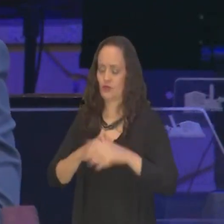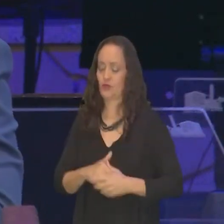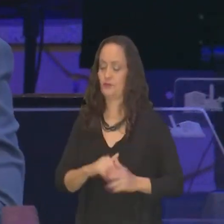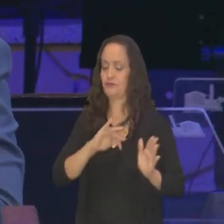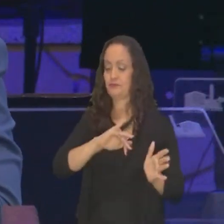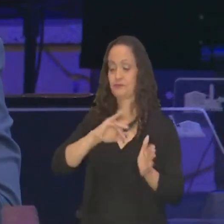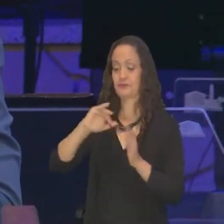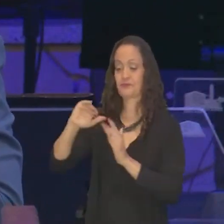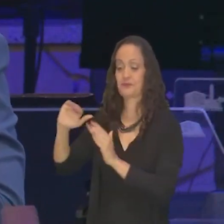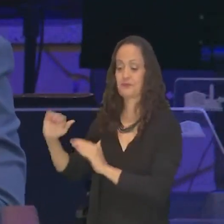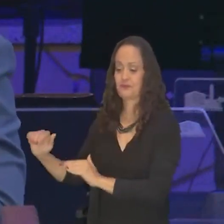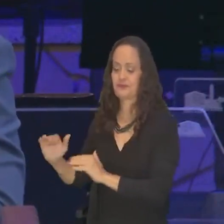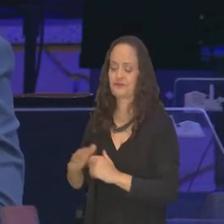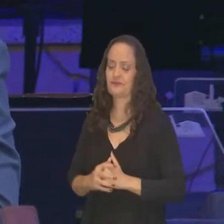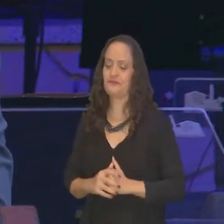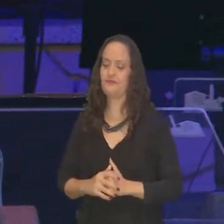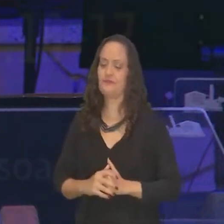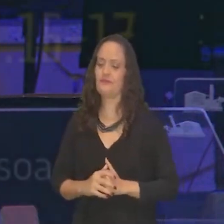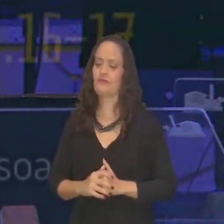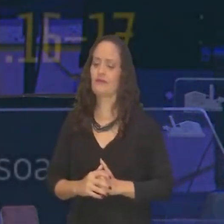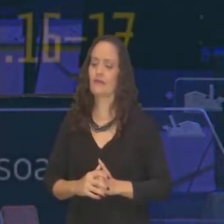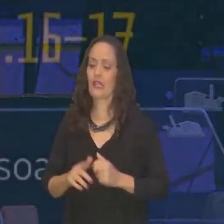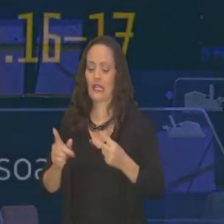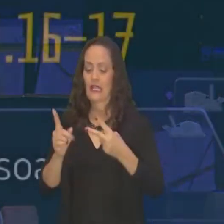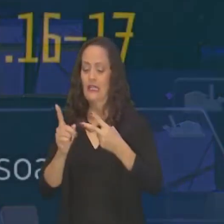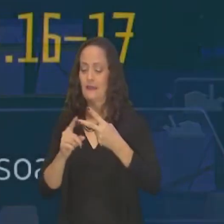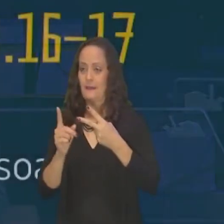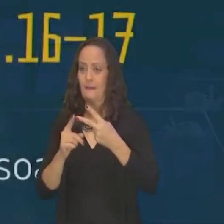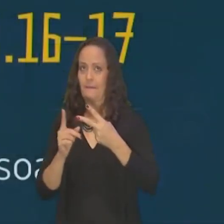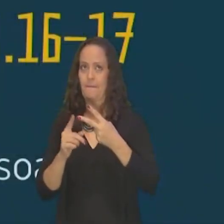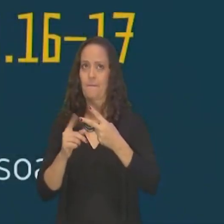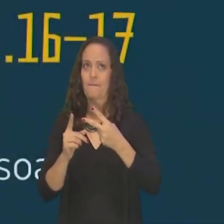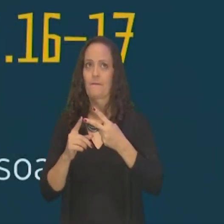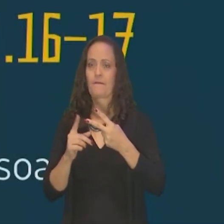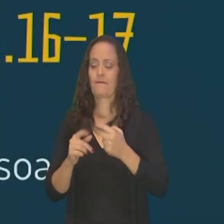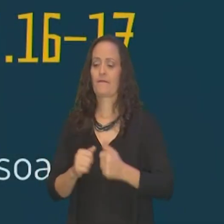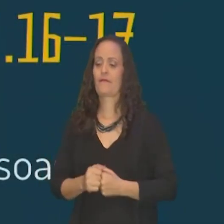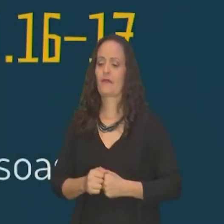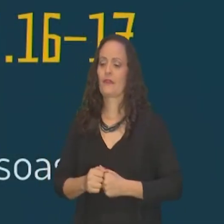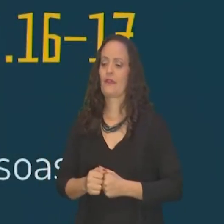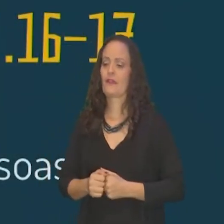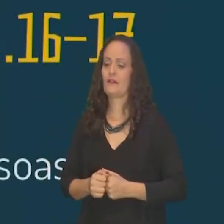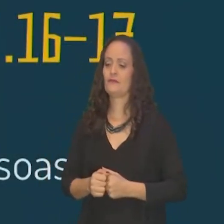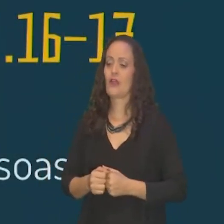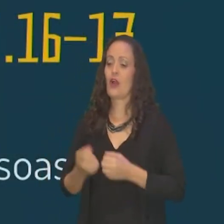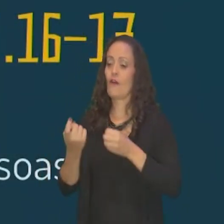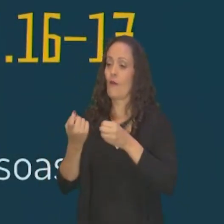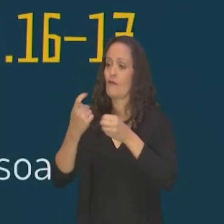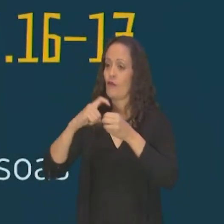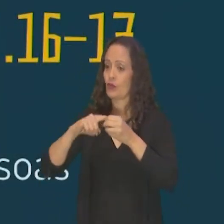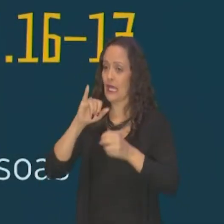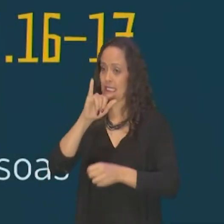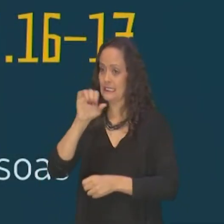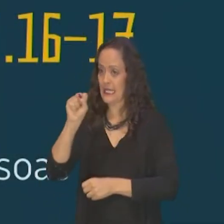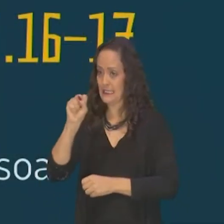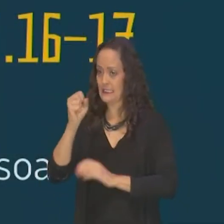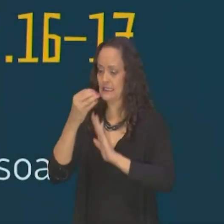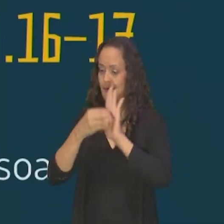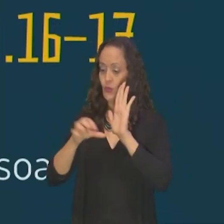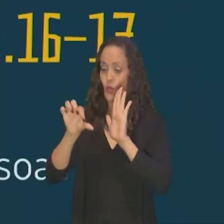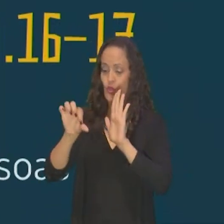irmã. A segunda profecia de Isaías capítulo 9, volte lá para o capítulo 9, o irmão viu Isaías